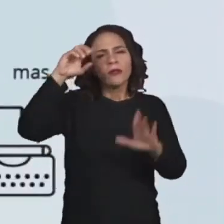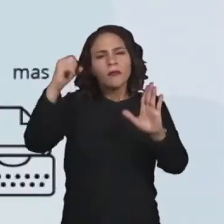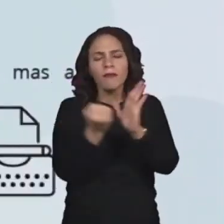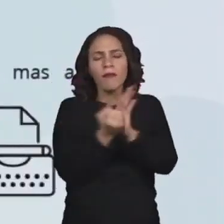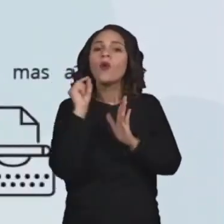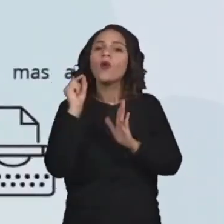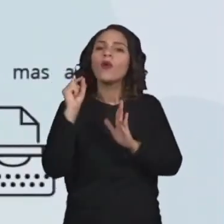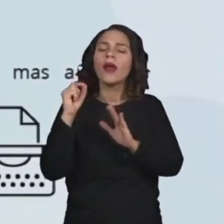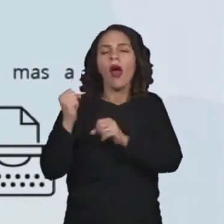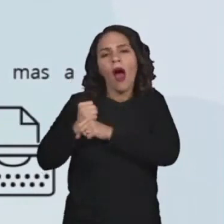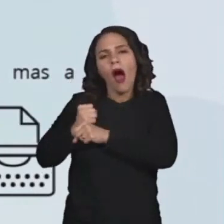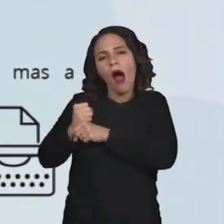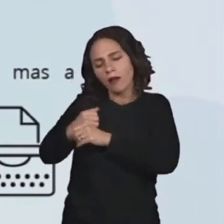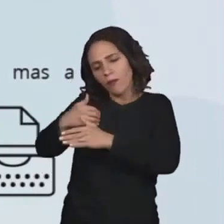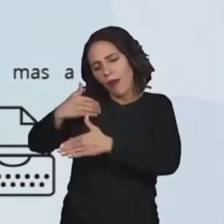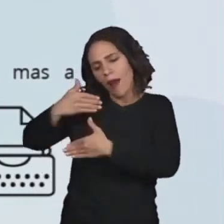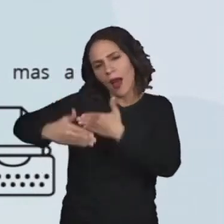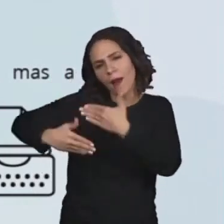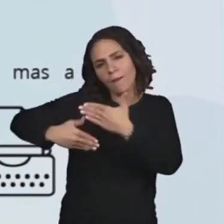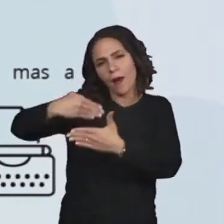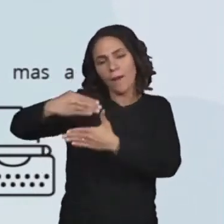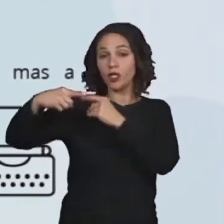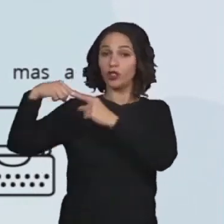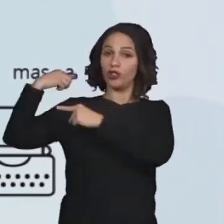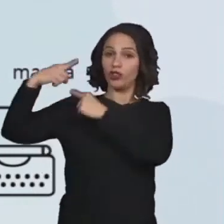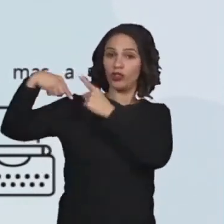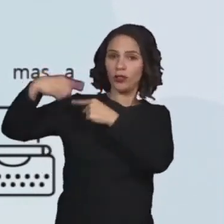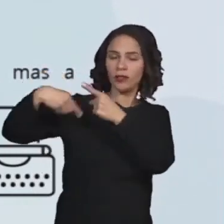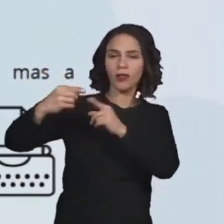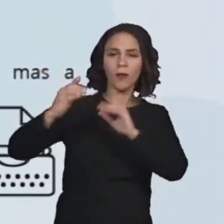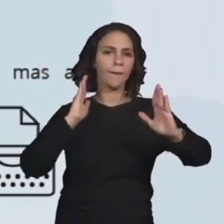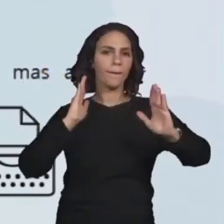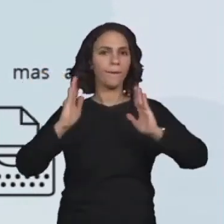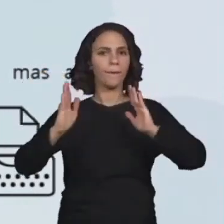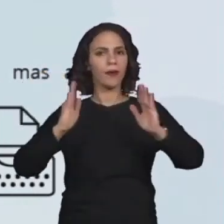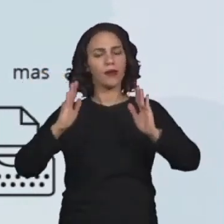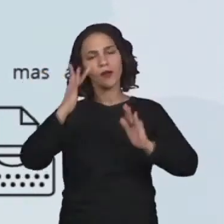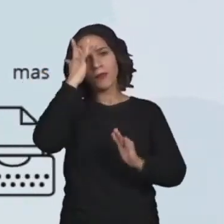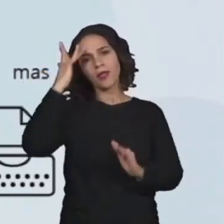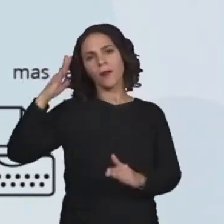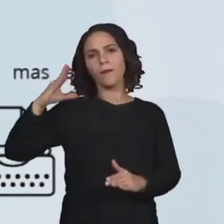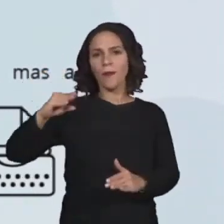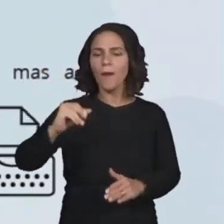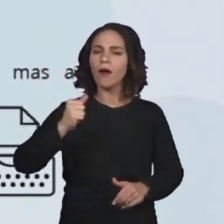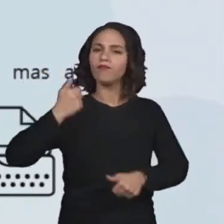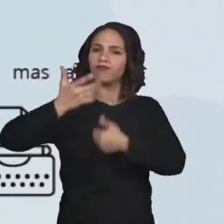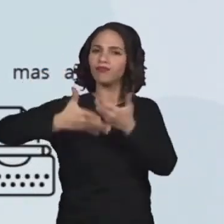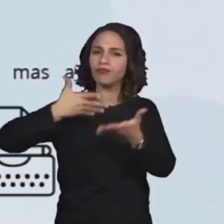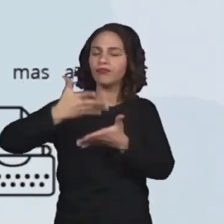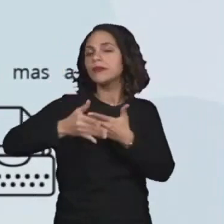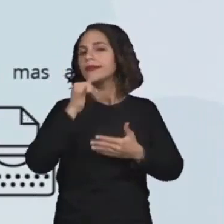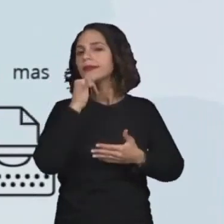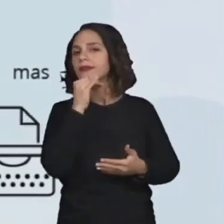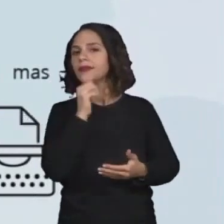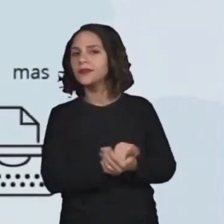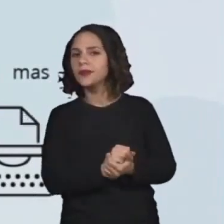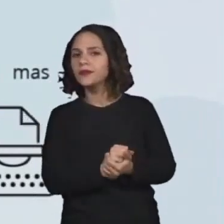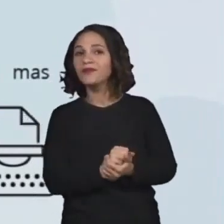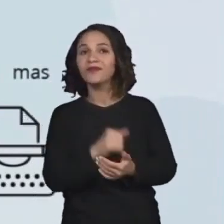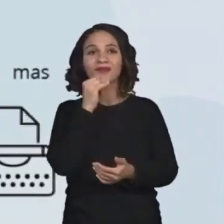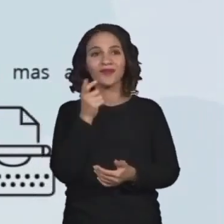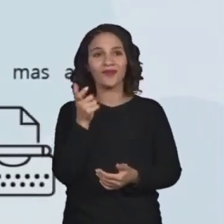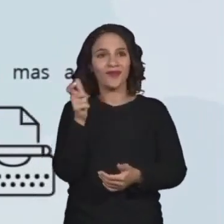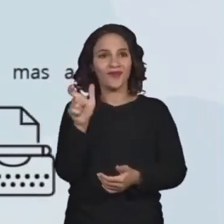com o passar do tempo, das gerações, das épocas vividas pelos falantes da língua. Exemplo, vossa